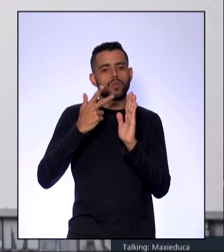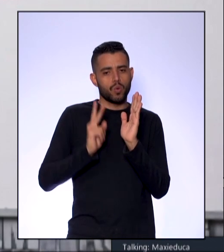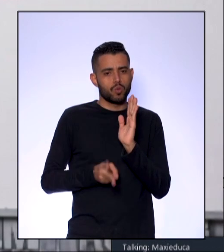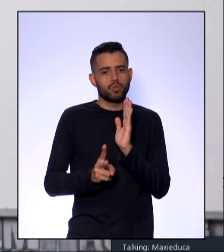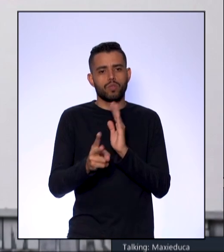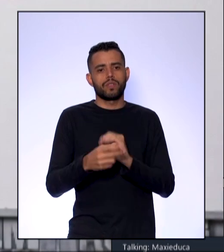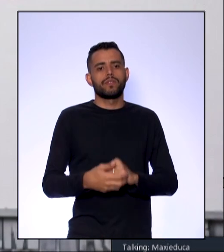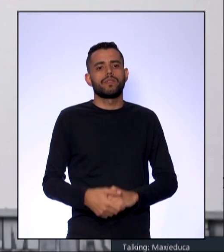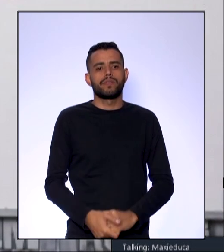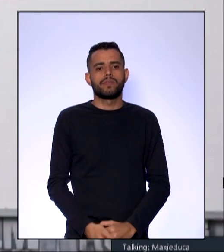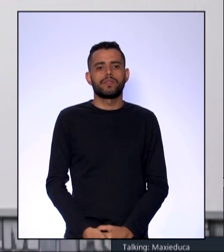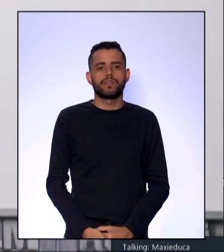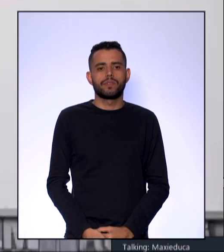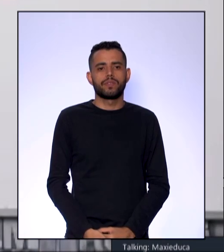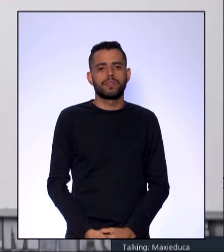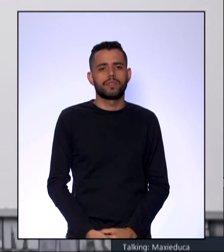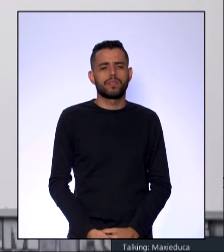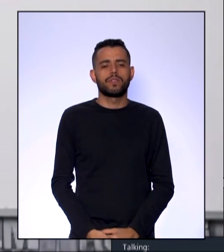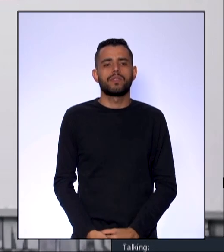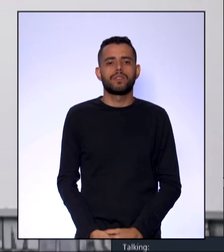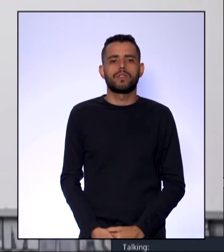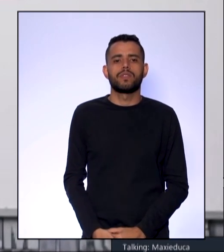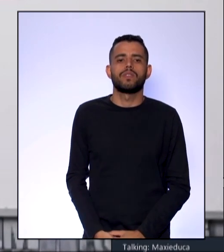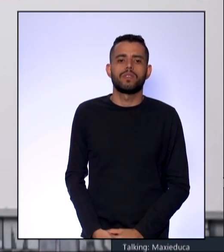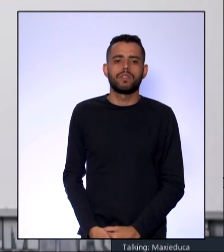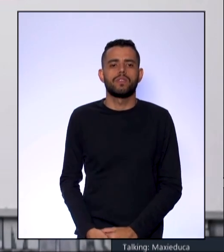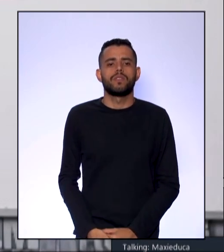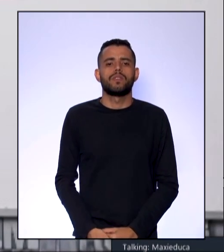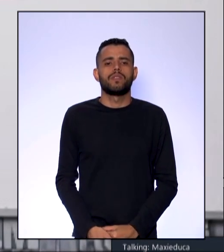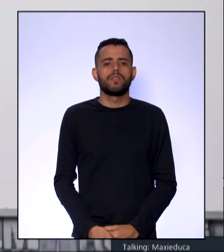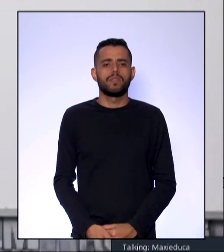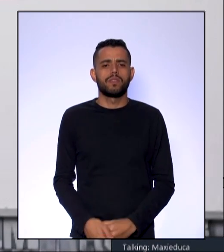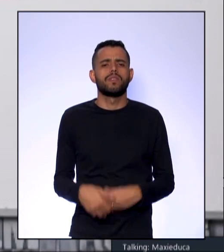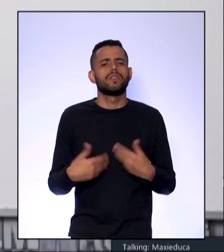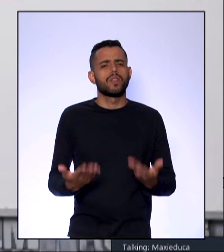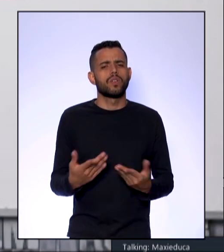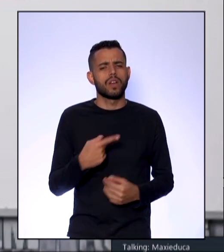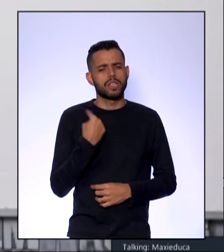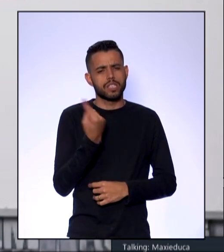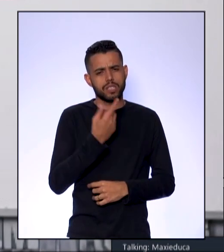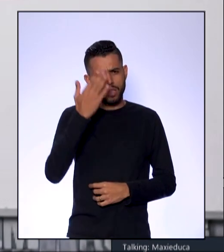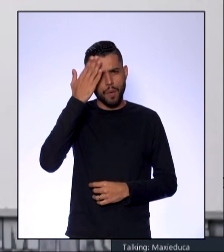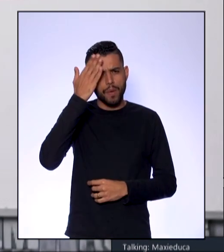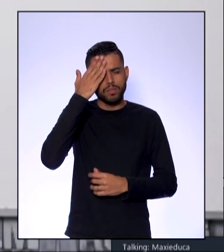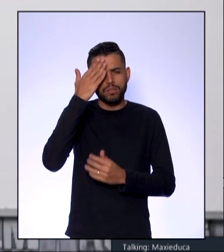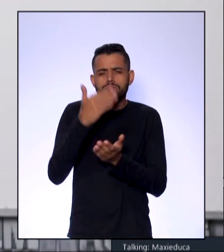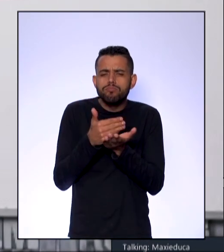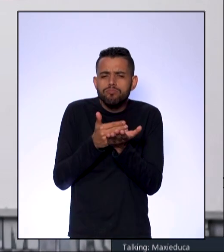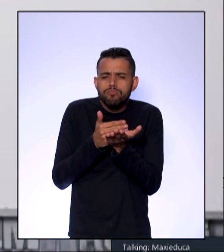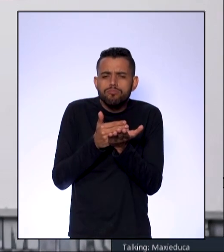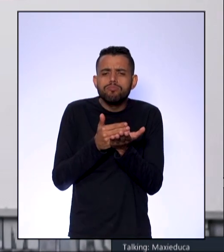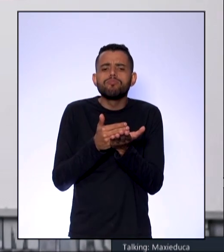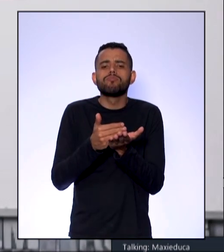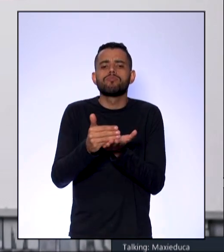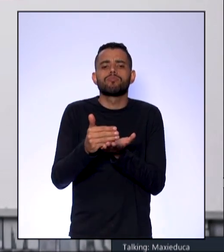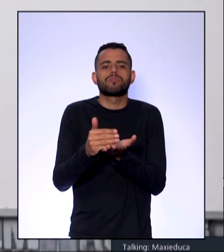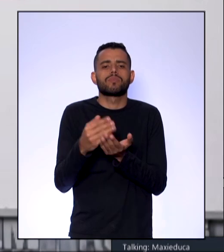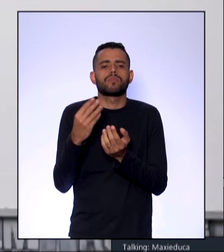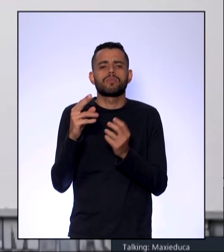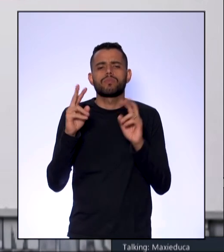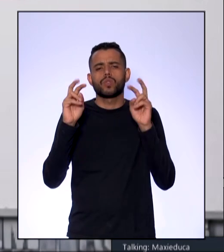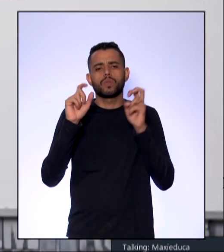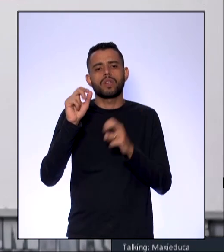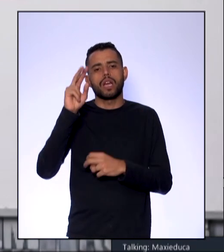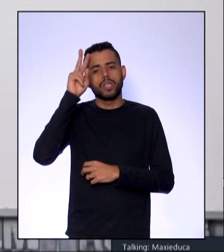retomar. Olha só, sabendo desta pequena introdução sobre a